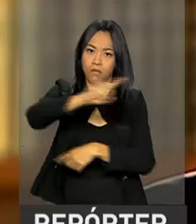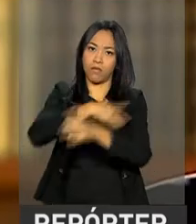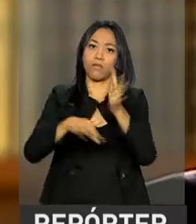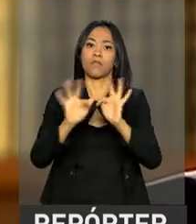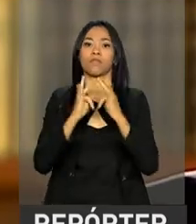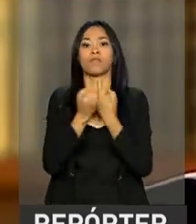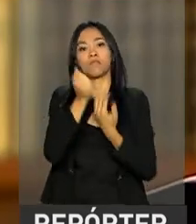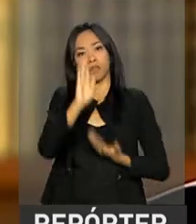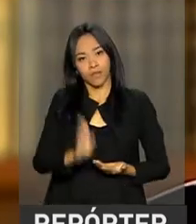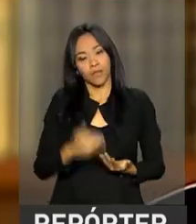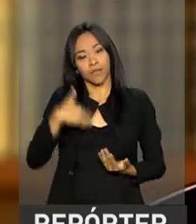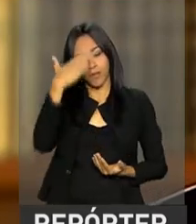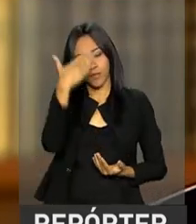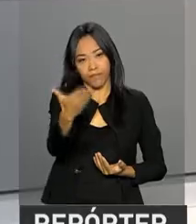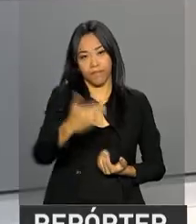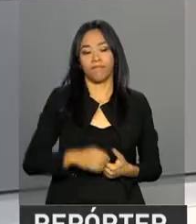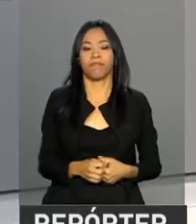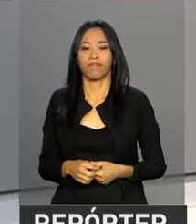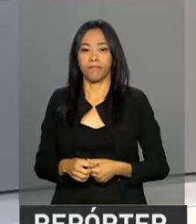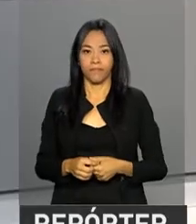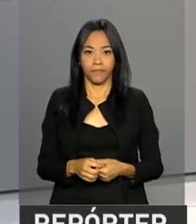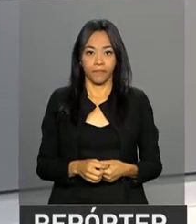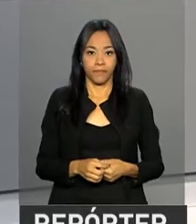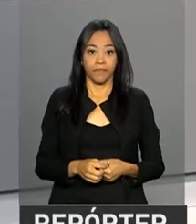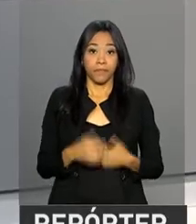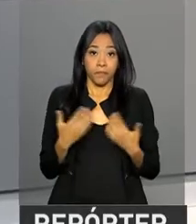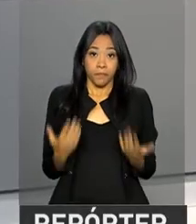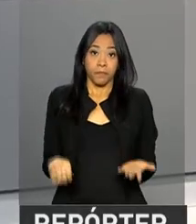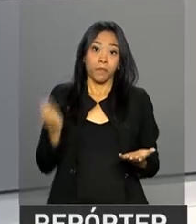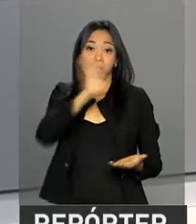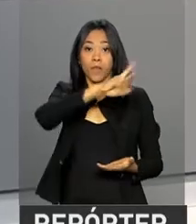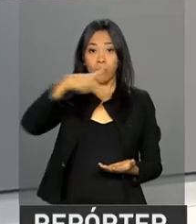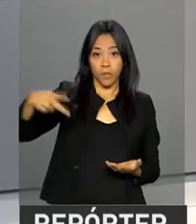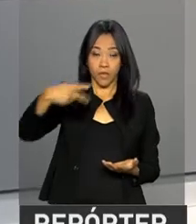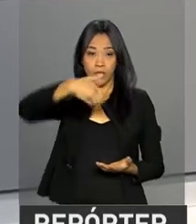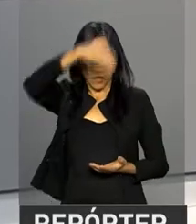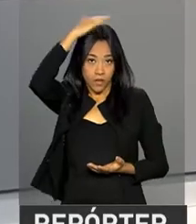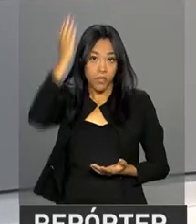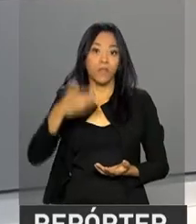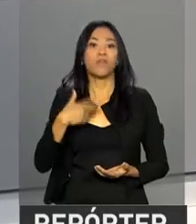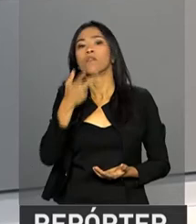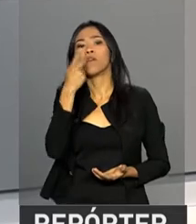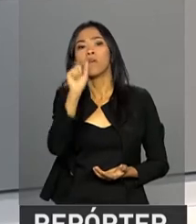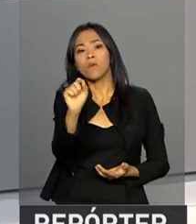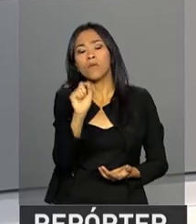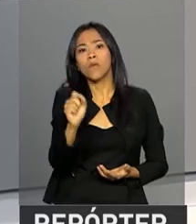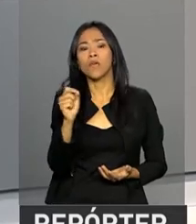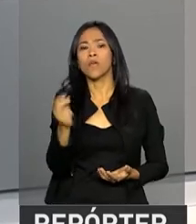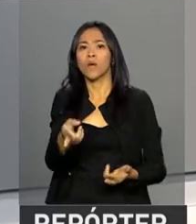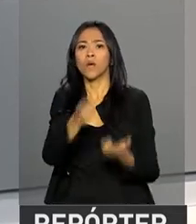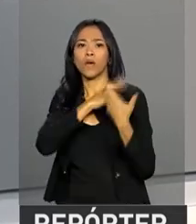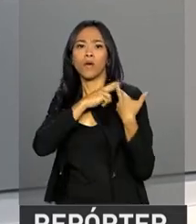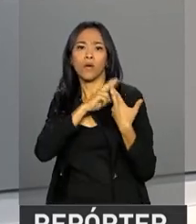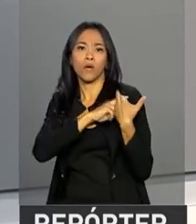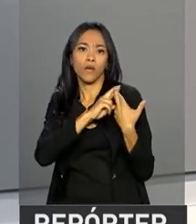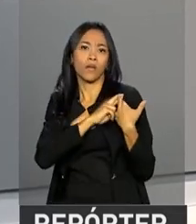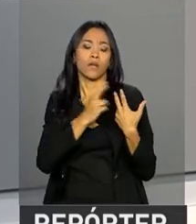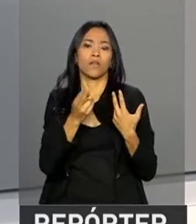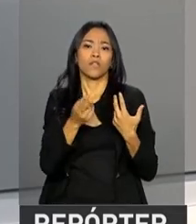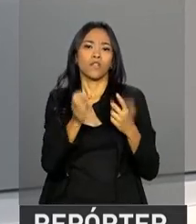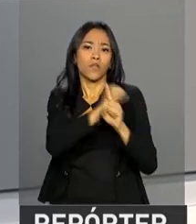brasileiros obrigado o presidente da república michel temer destacou a função social dos avanços tecnológicos